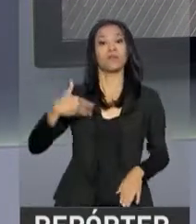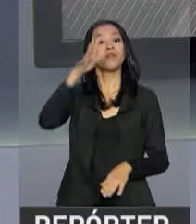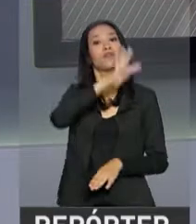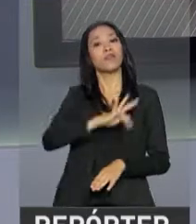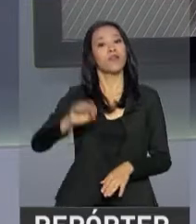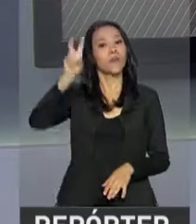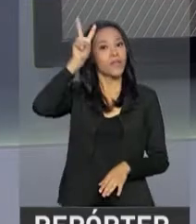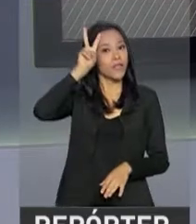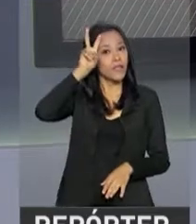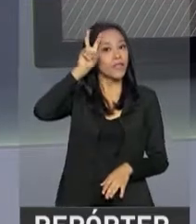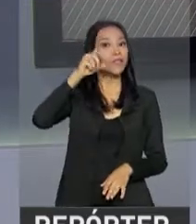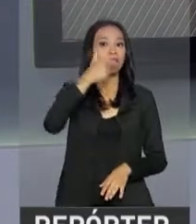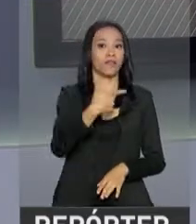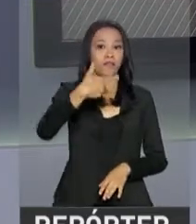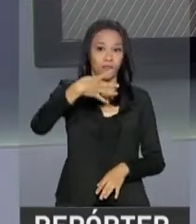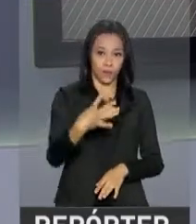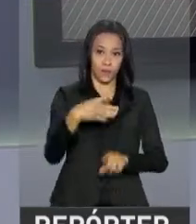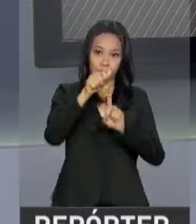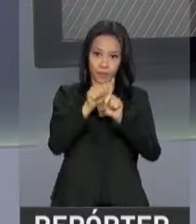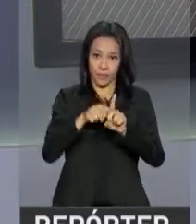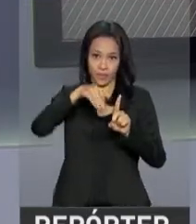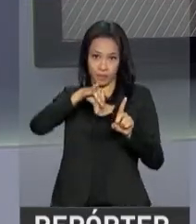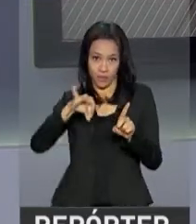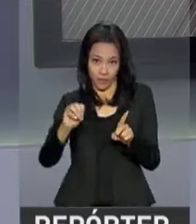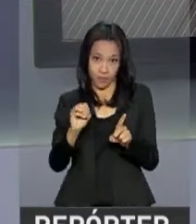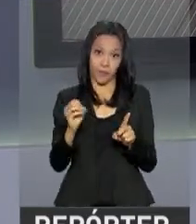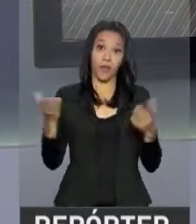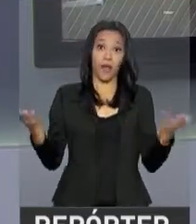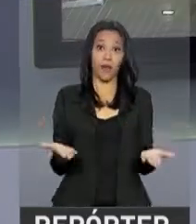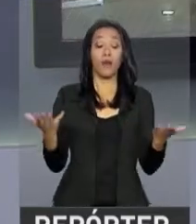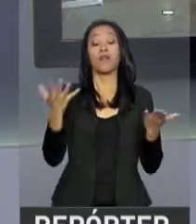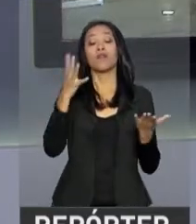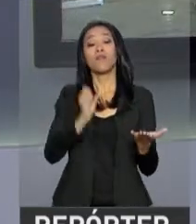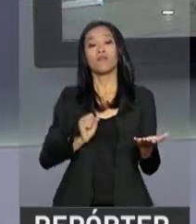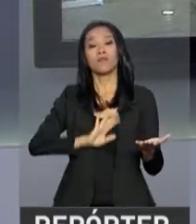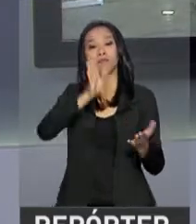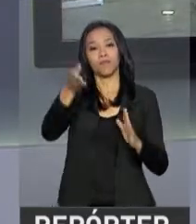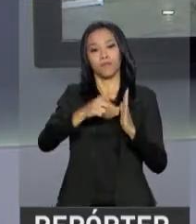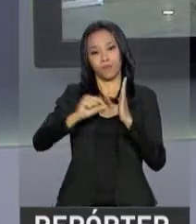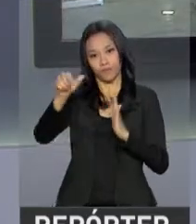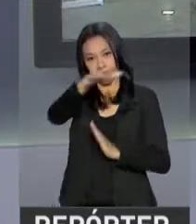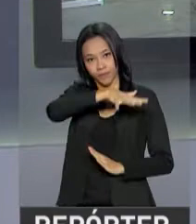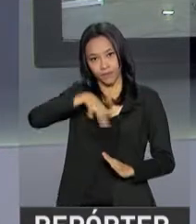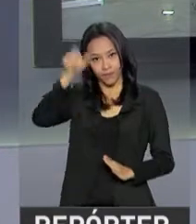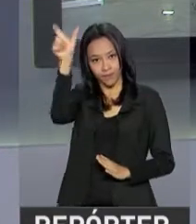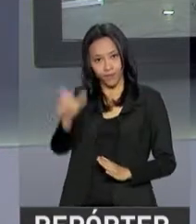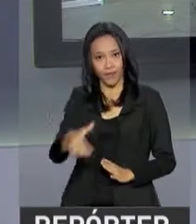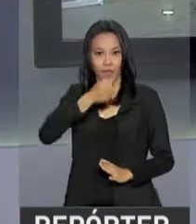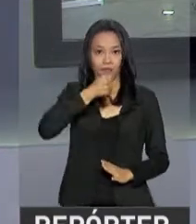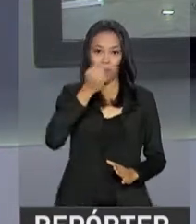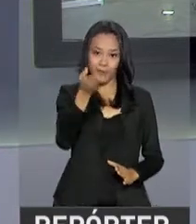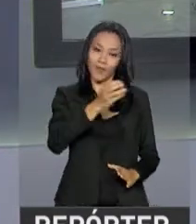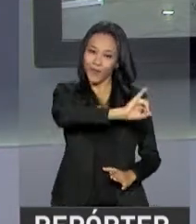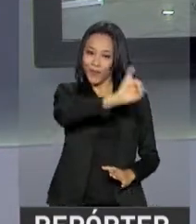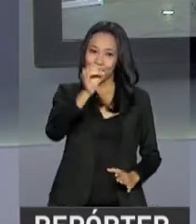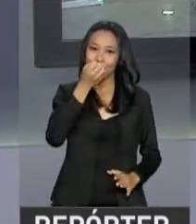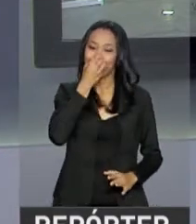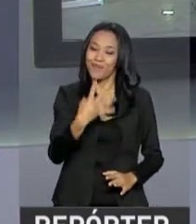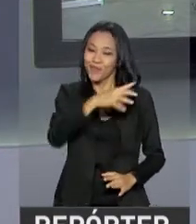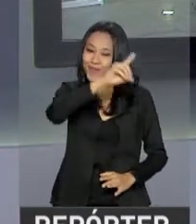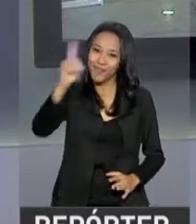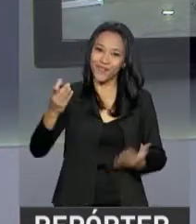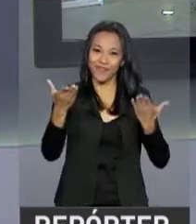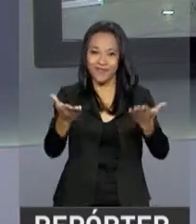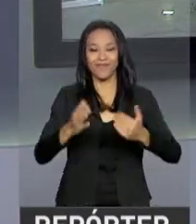quinta feira 24 de maio e vamos direto ao palácio do planalto conversar com o repórter lona karen olá luana bom dia